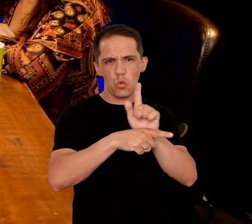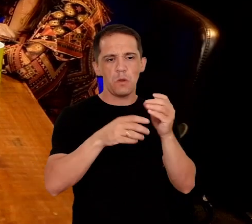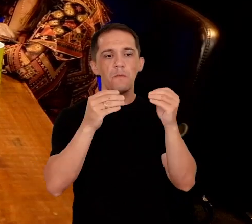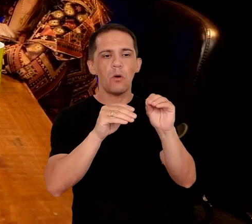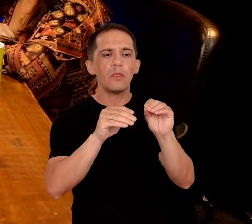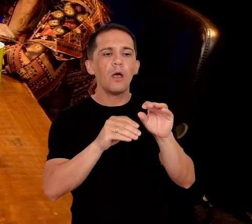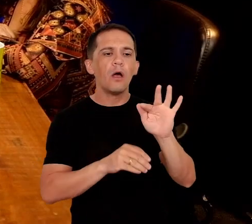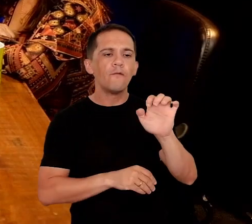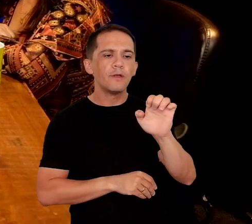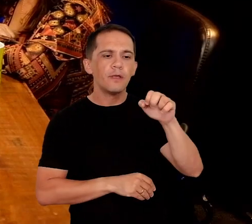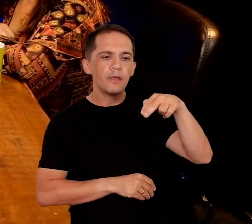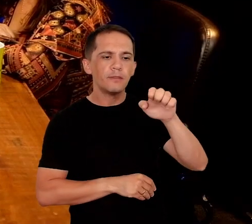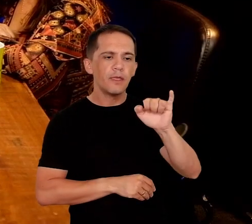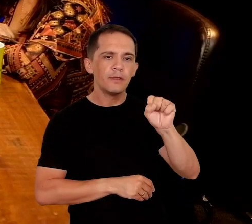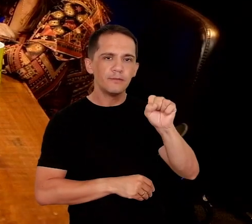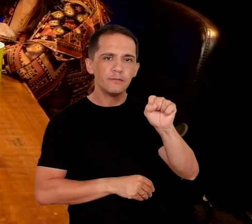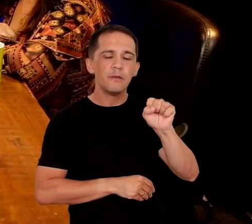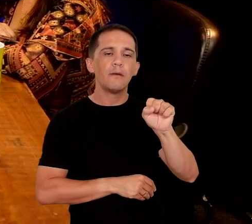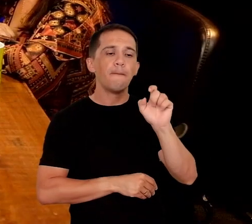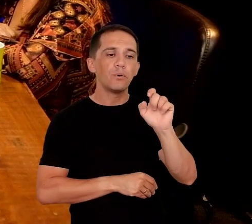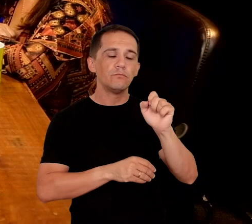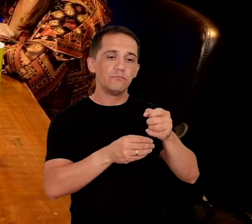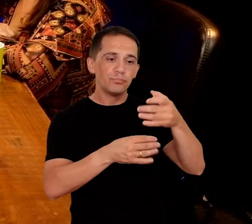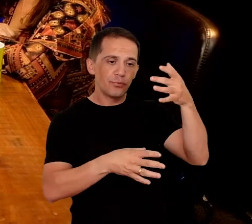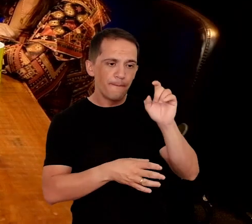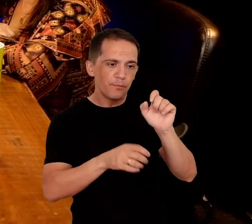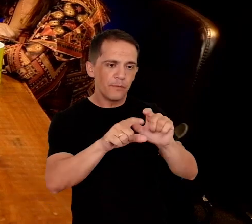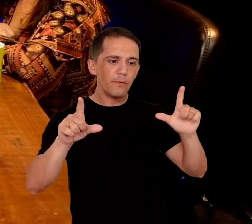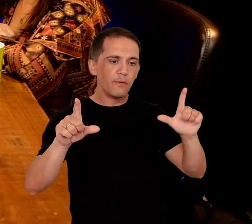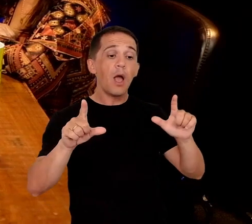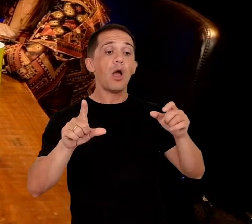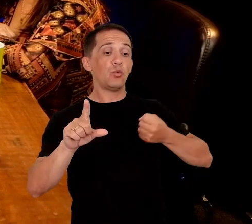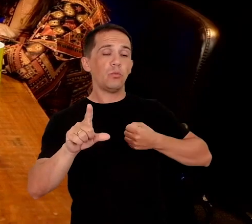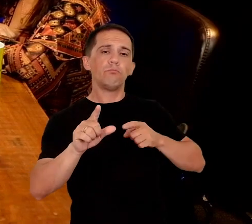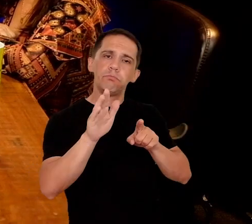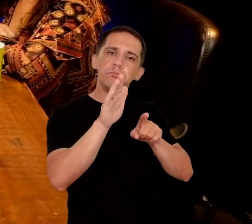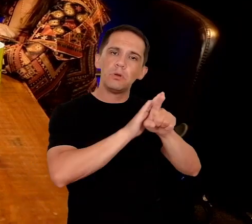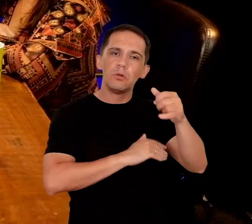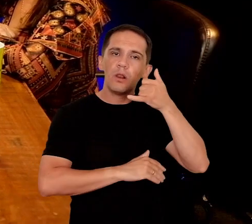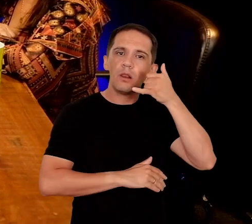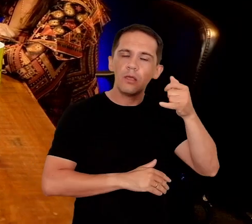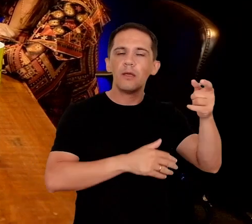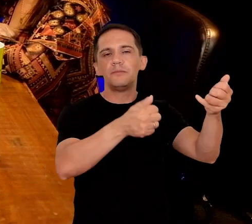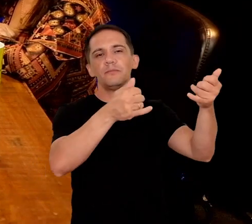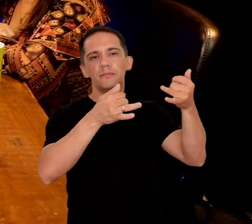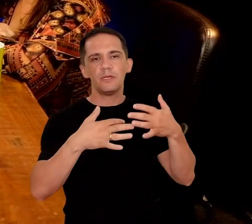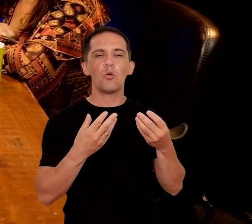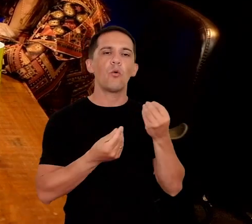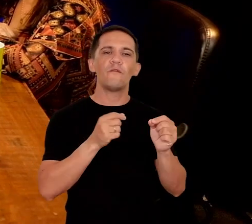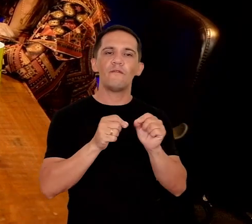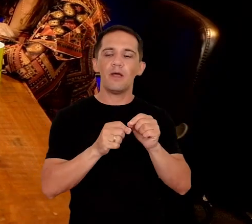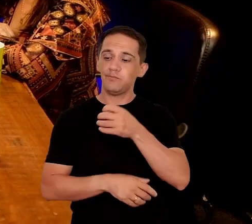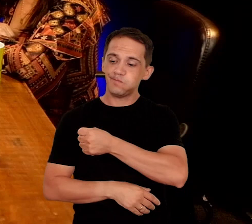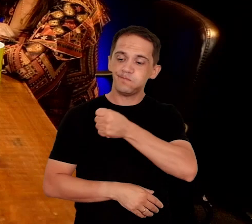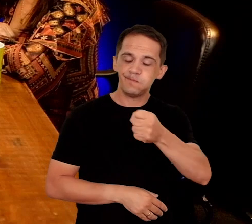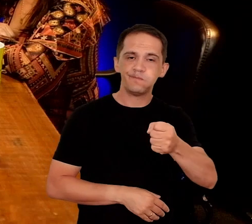lá. E eles passam também muitas informações sobre qual o caminho que o pai pode ter para incluir o seu filho numa